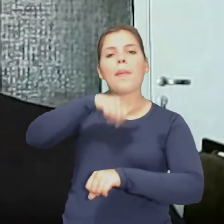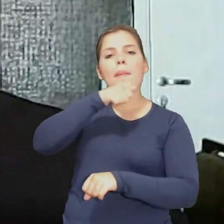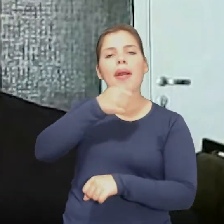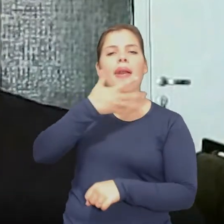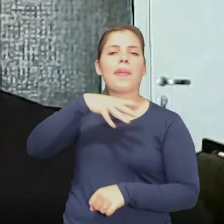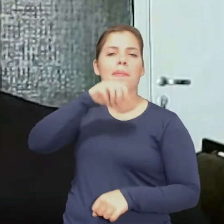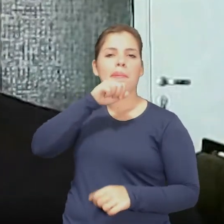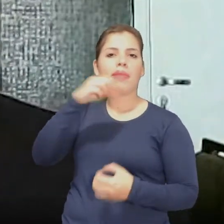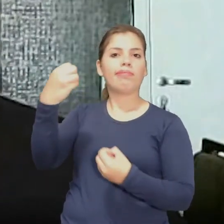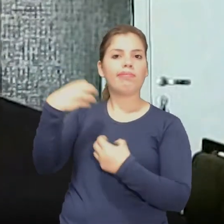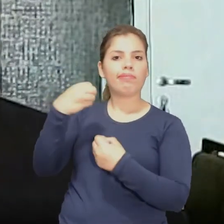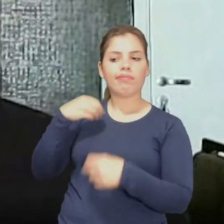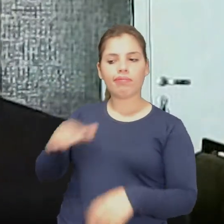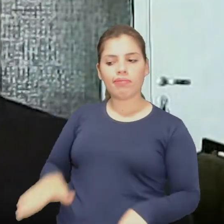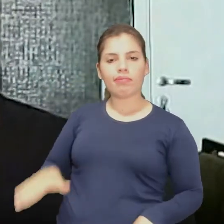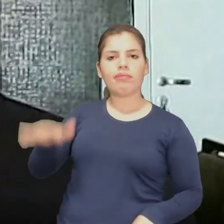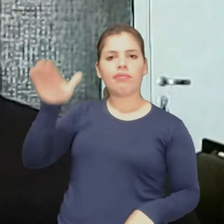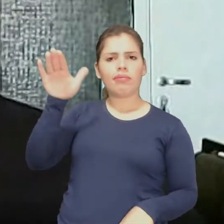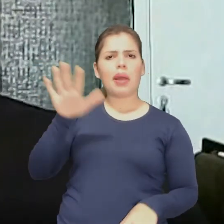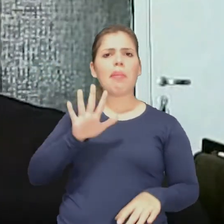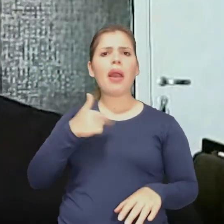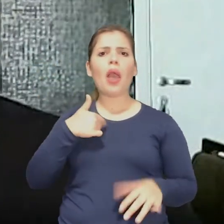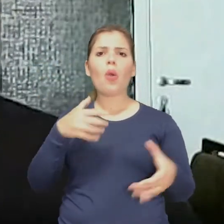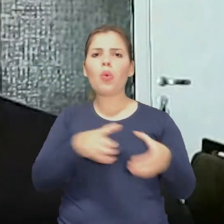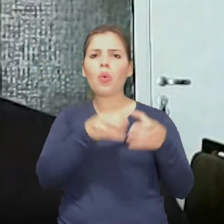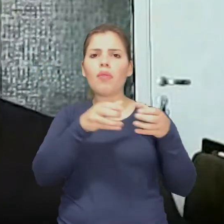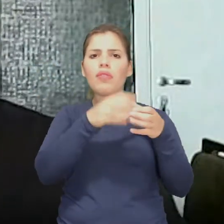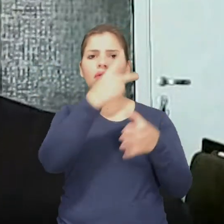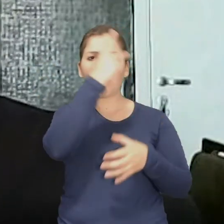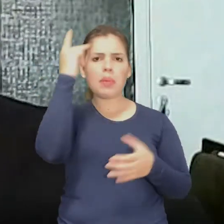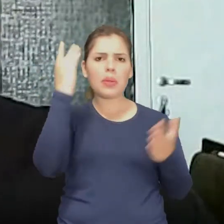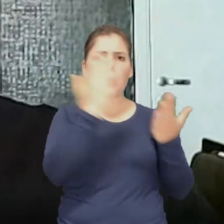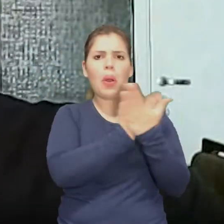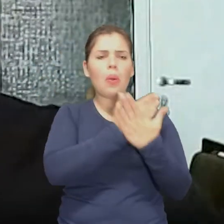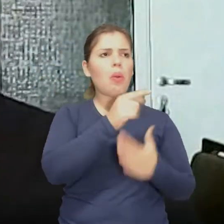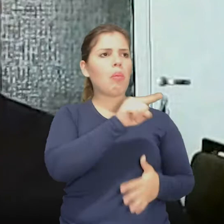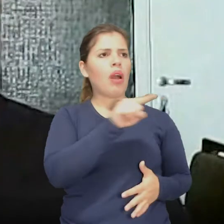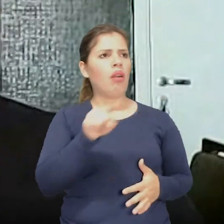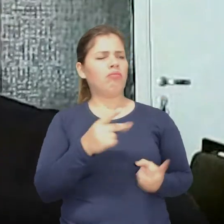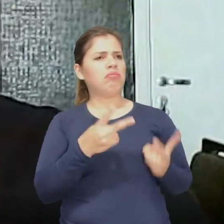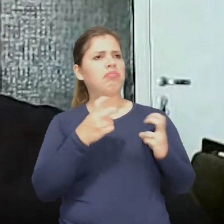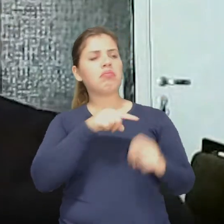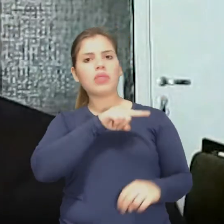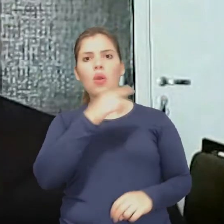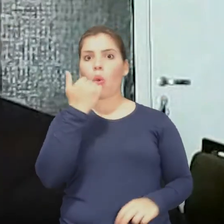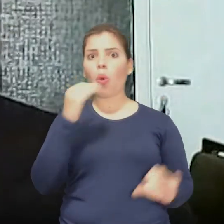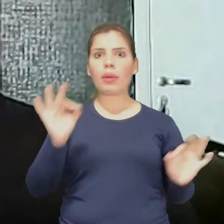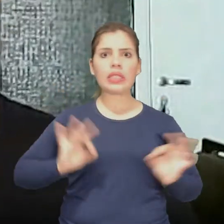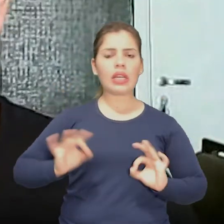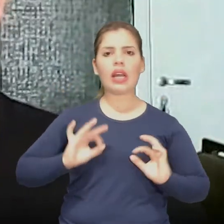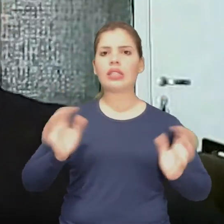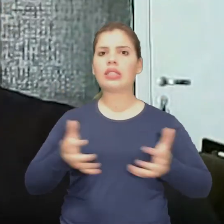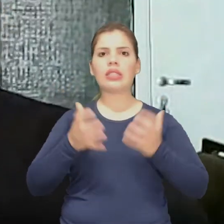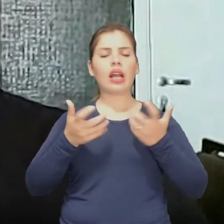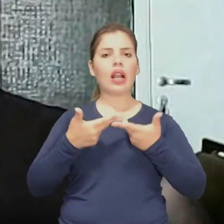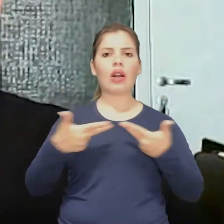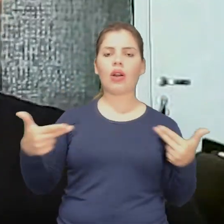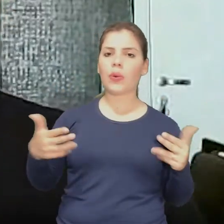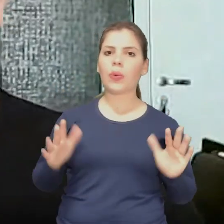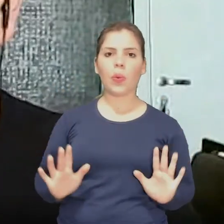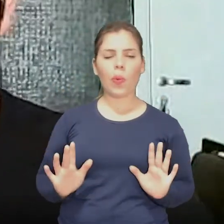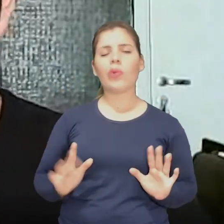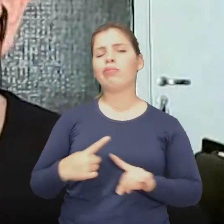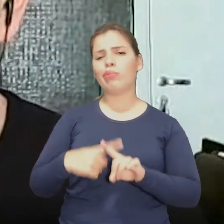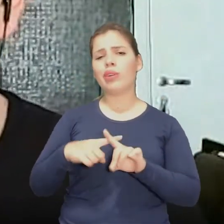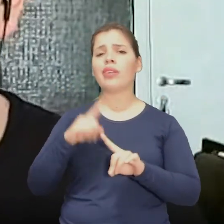eu convivi com pessoas também, os seus 20 e poucos anos, não como legumes, eu não como verduras. Então, quer dizer, vem